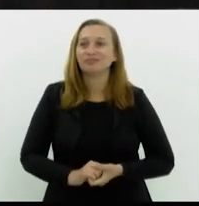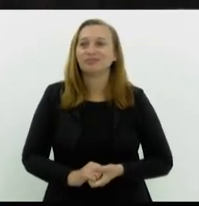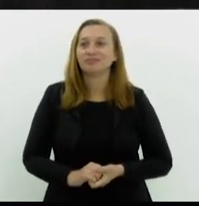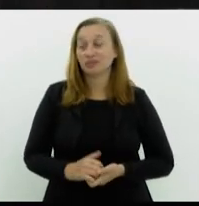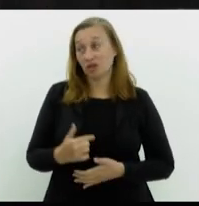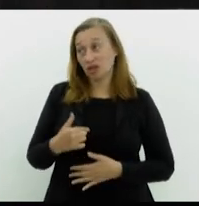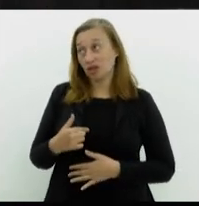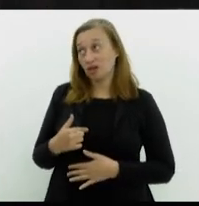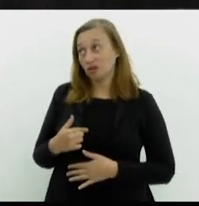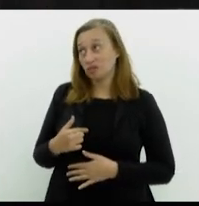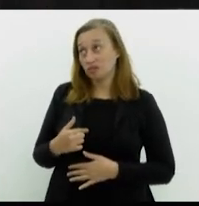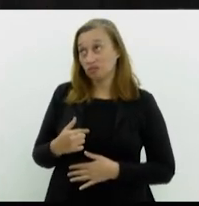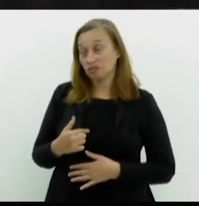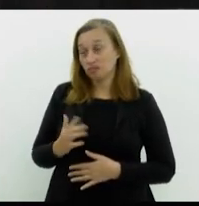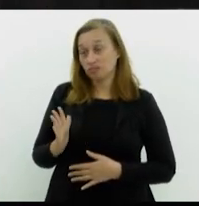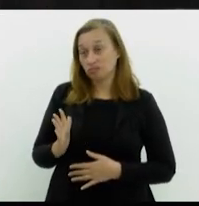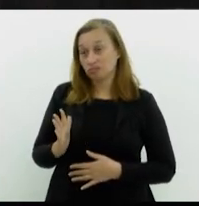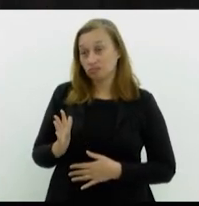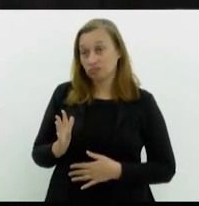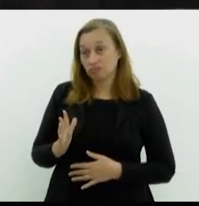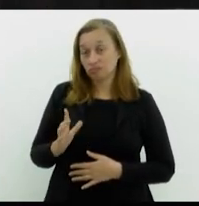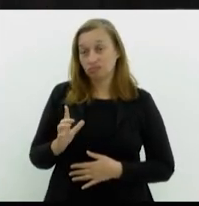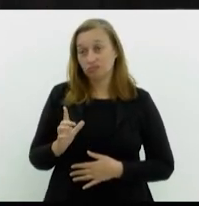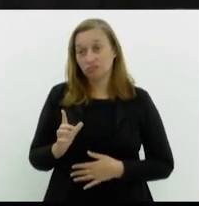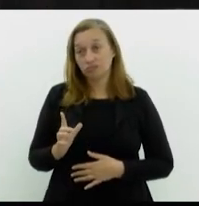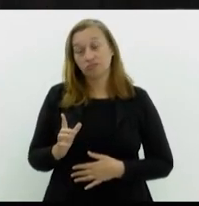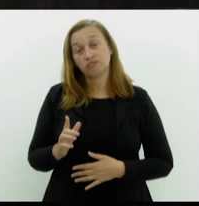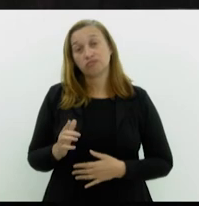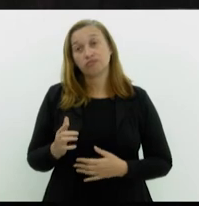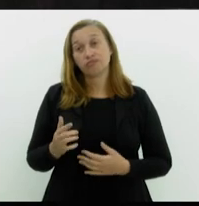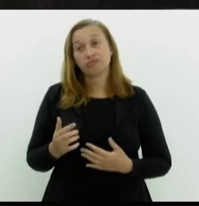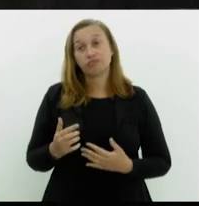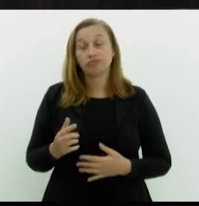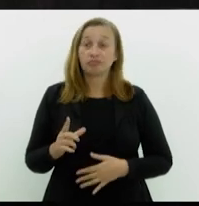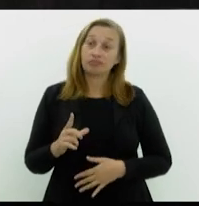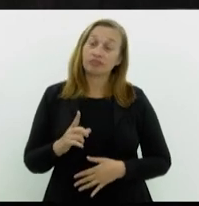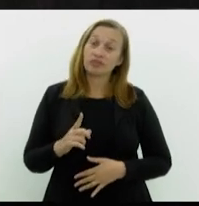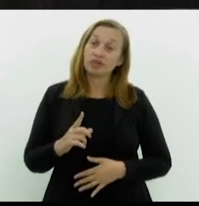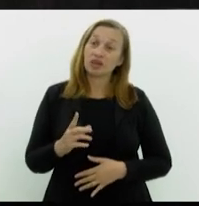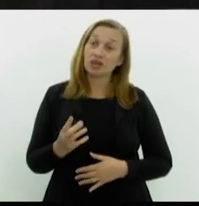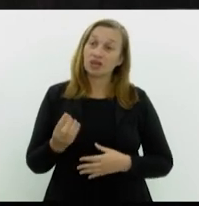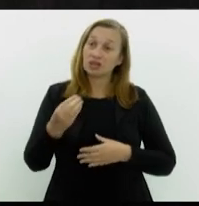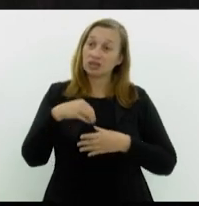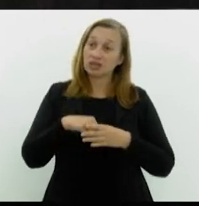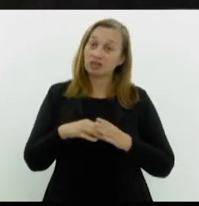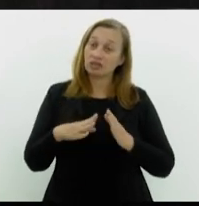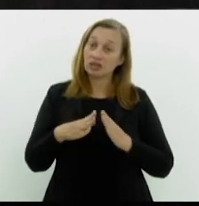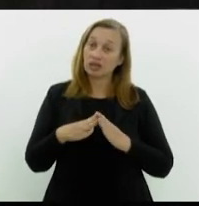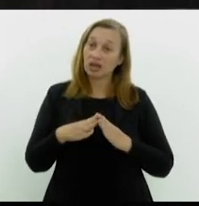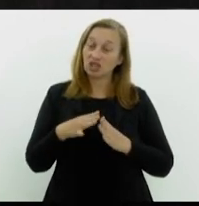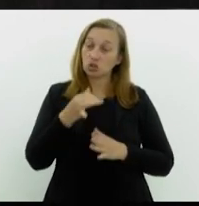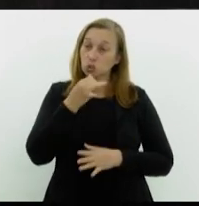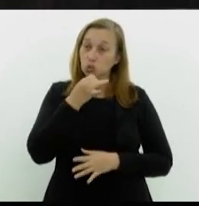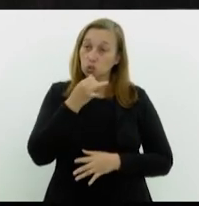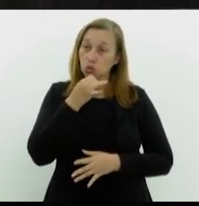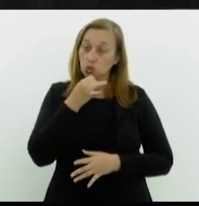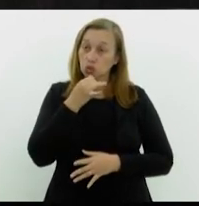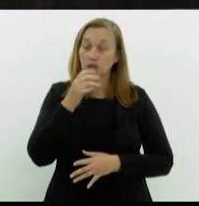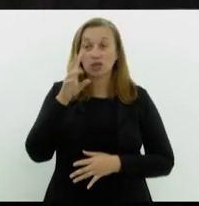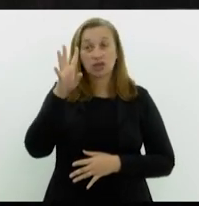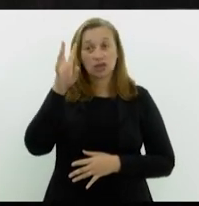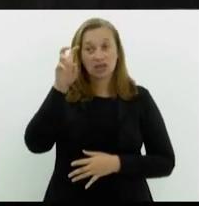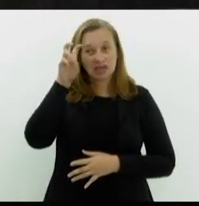Eu, por exemplo, terei que ficar em abstinência de fala quinta, sexta, sábado,